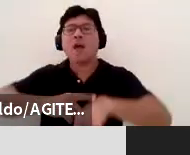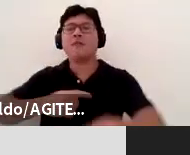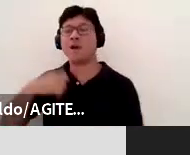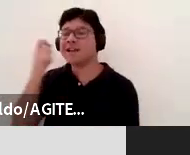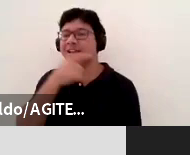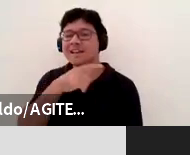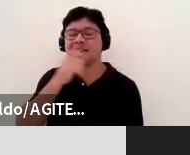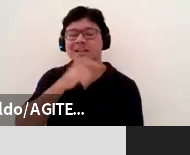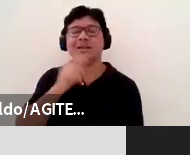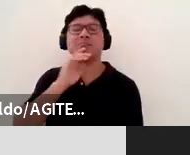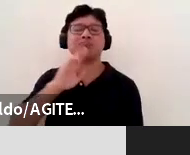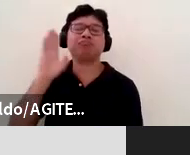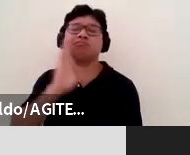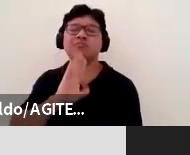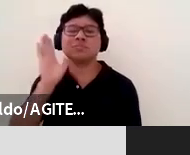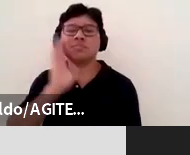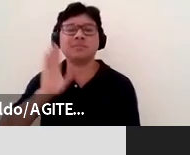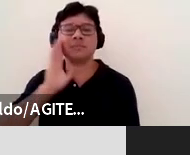divertidíssimo, além de tudo.